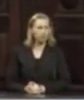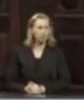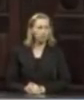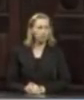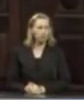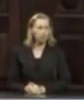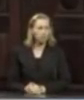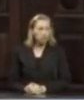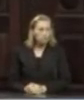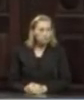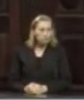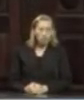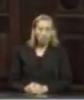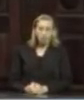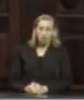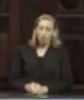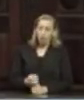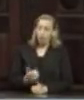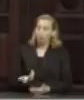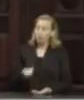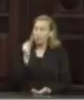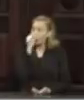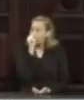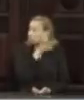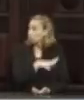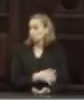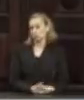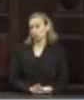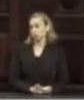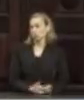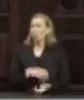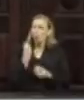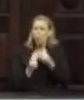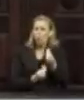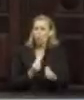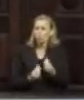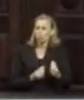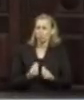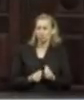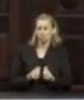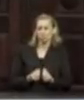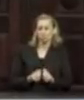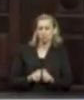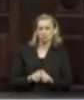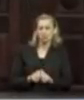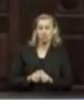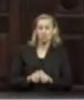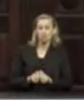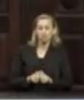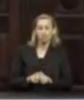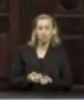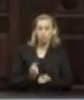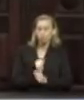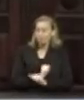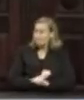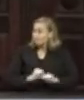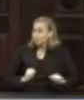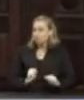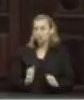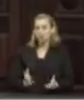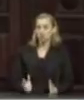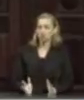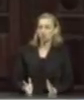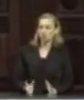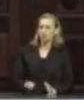é completamente absurdo. A base do governo não vai conseguir aprovar. Não é possível que consiga isso. São